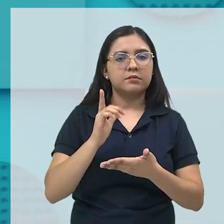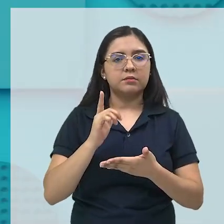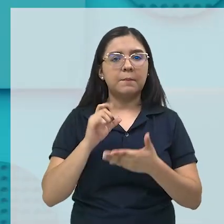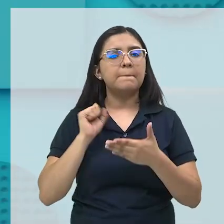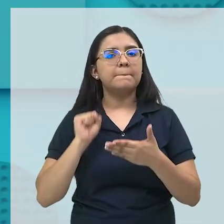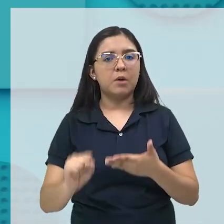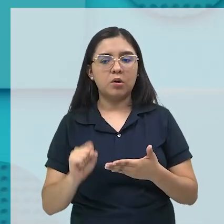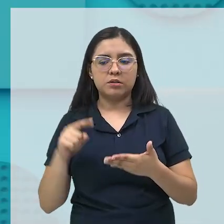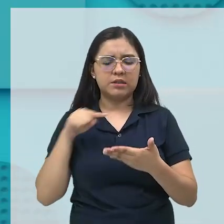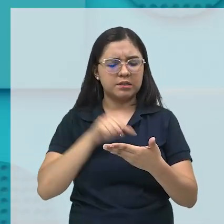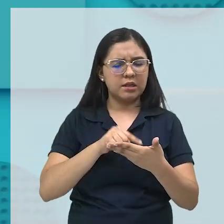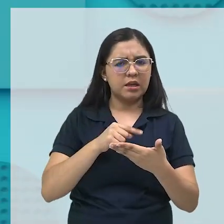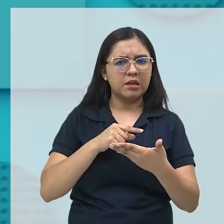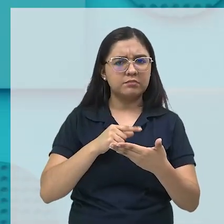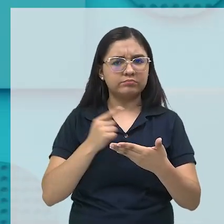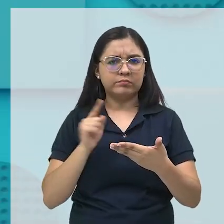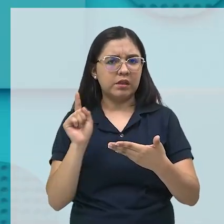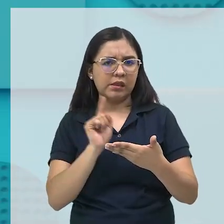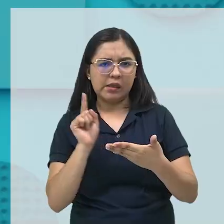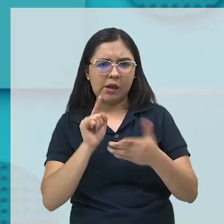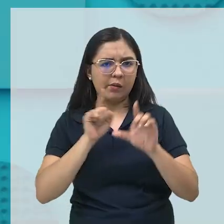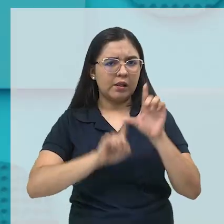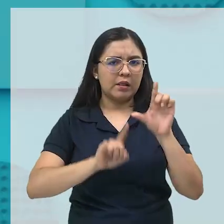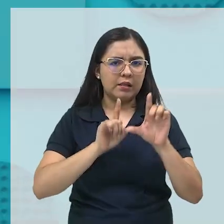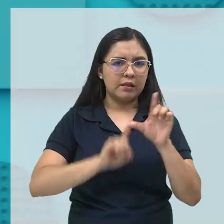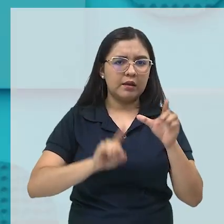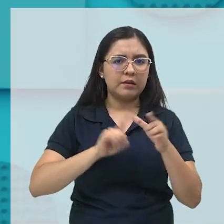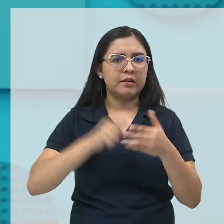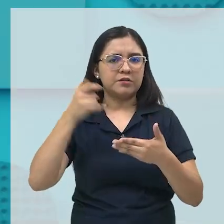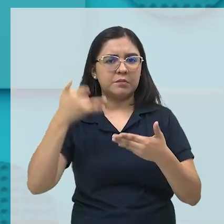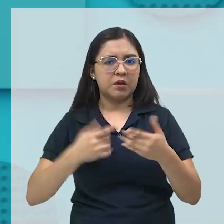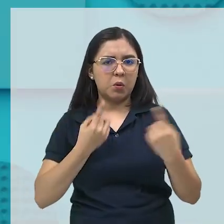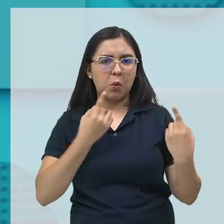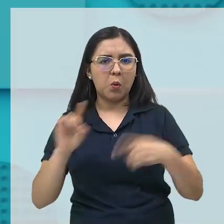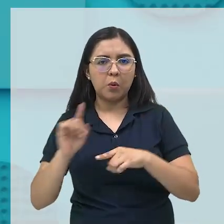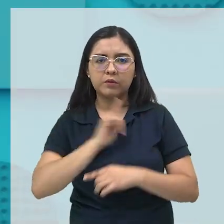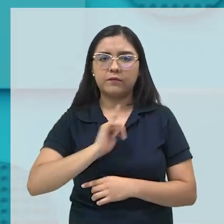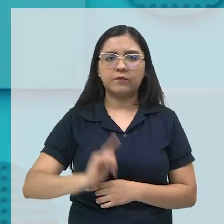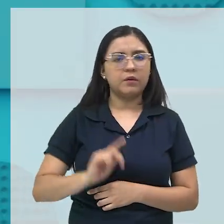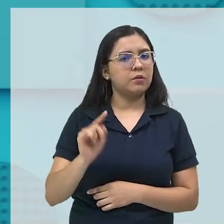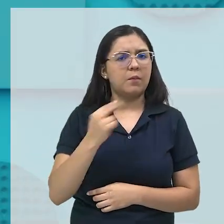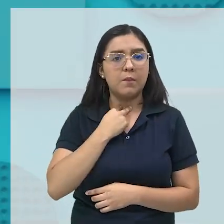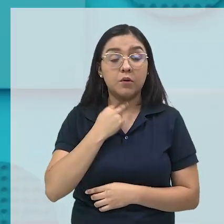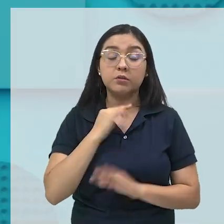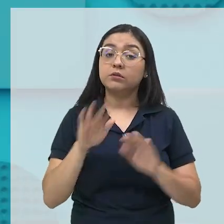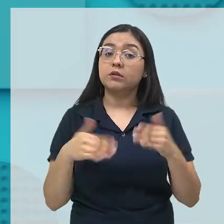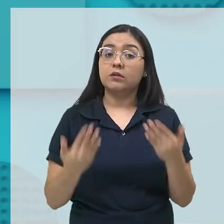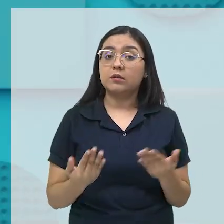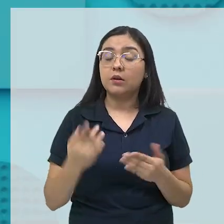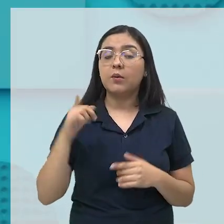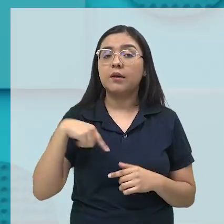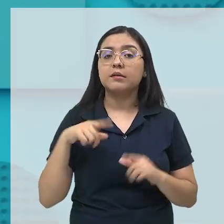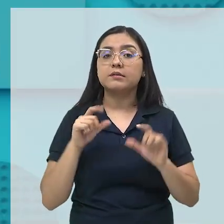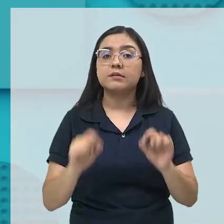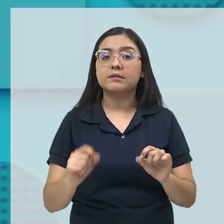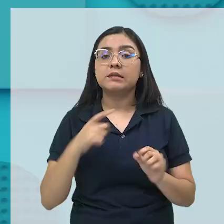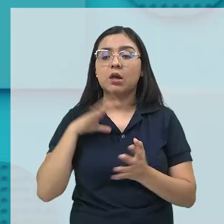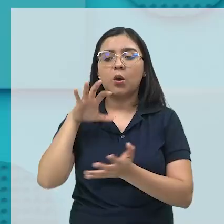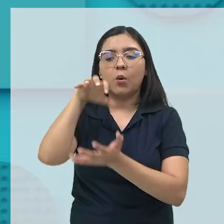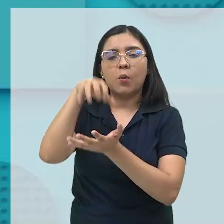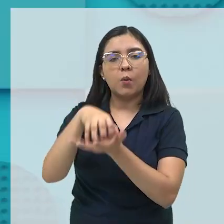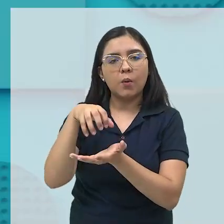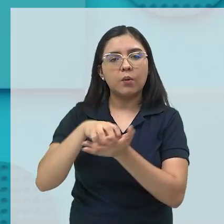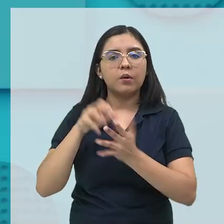ser gravada. Ah, não, essa daqui não tá legal não, porque tá falando do regime militar, não pode. Então, esse instrumento, este